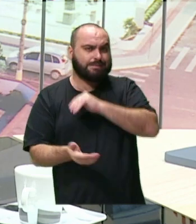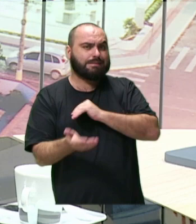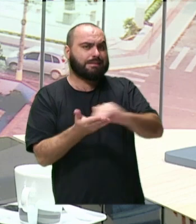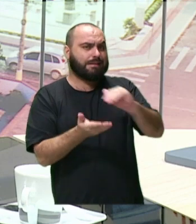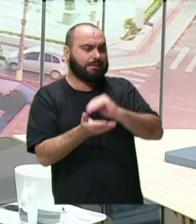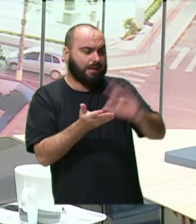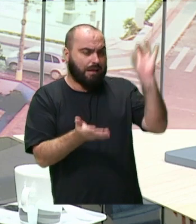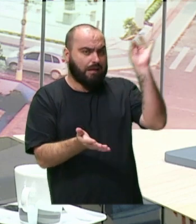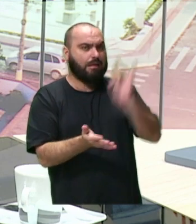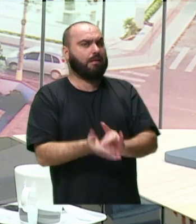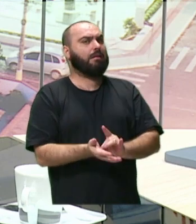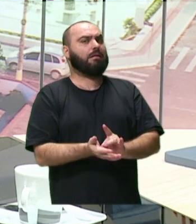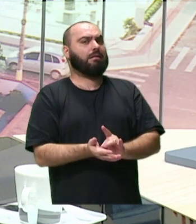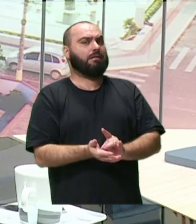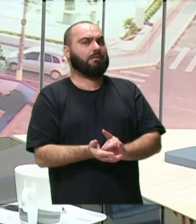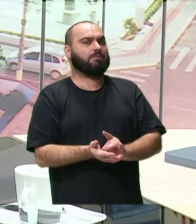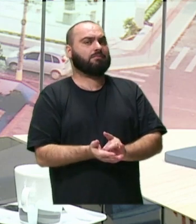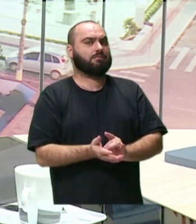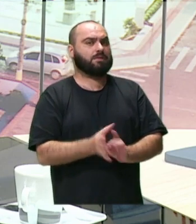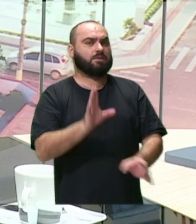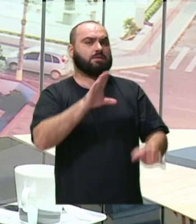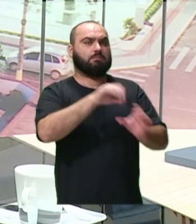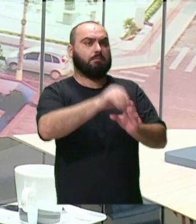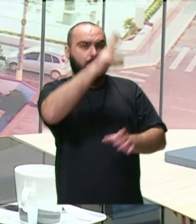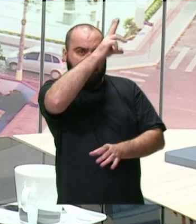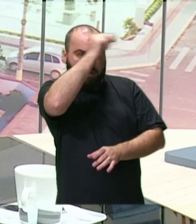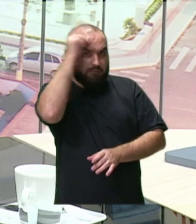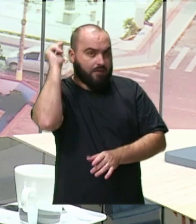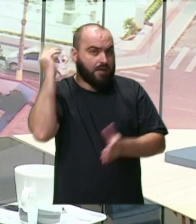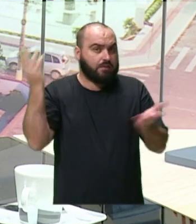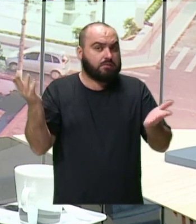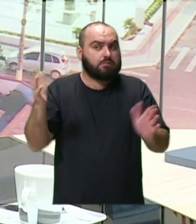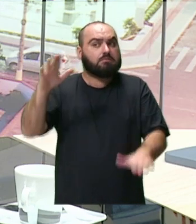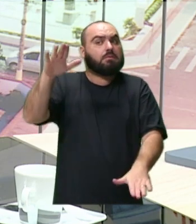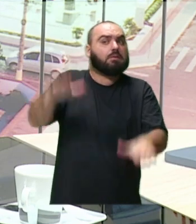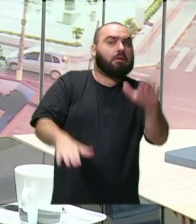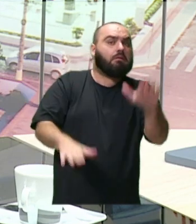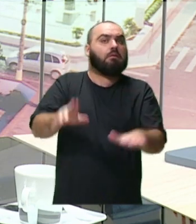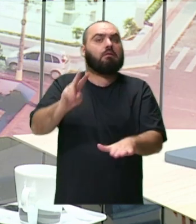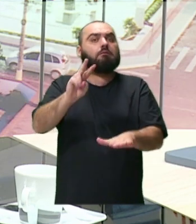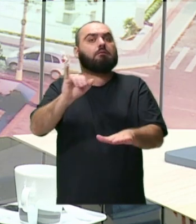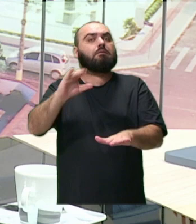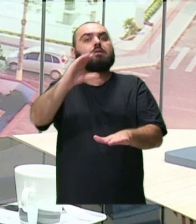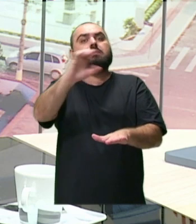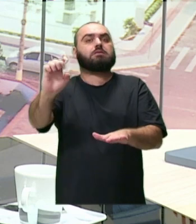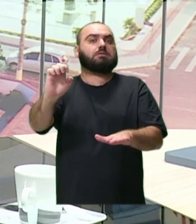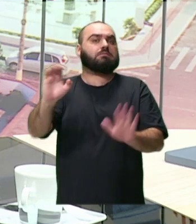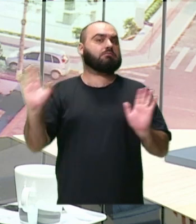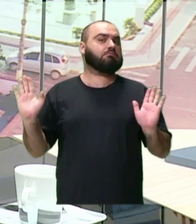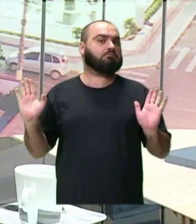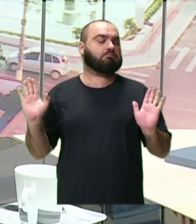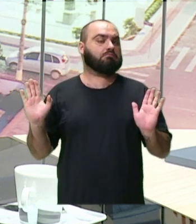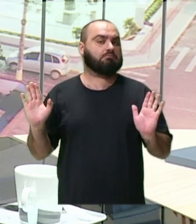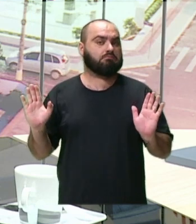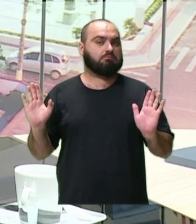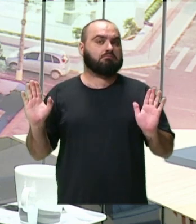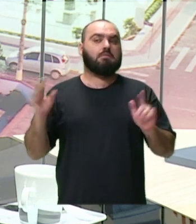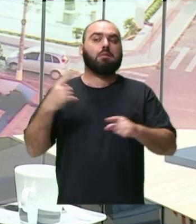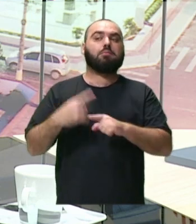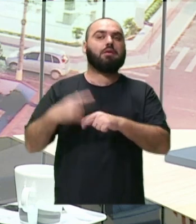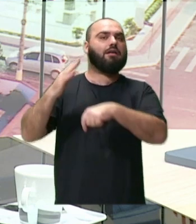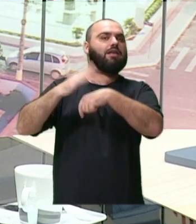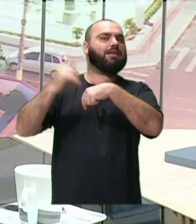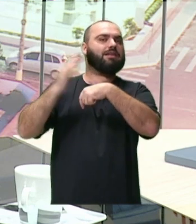secretária, dificilmente elas vão estar na majoritária como prefeita, talvez vice, porque é simpático. Não por conta da competência, por conta